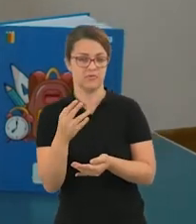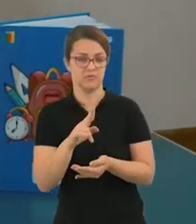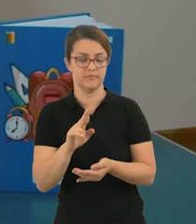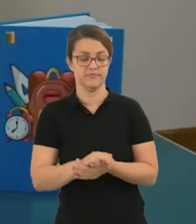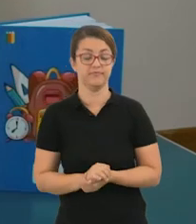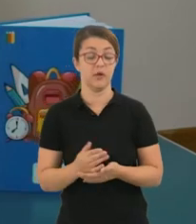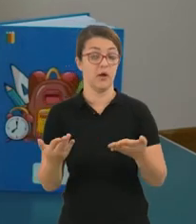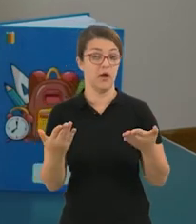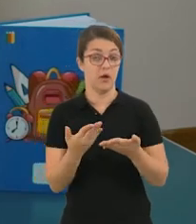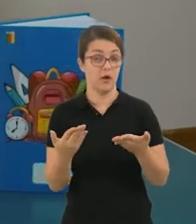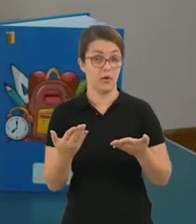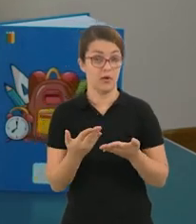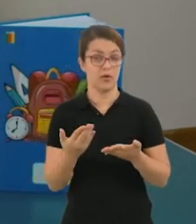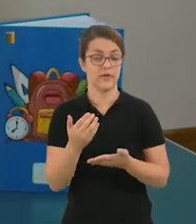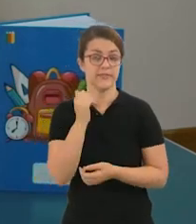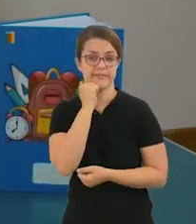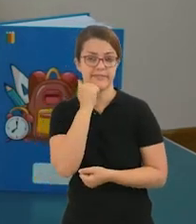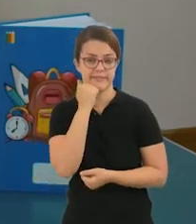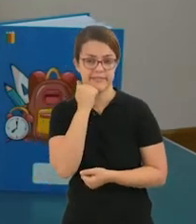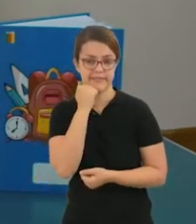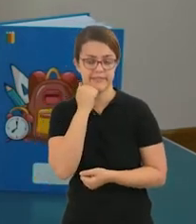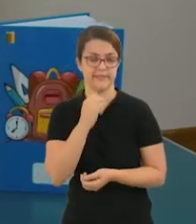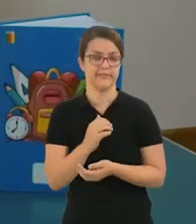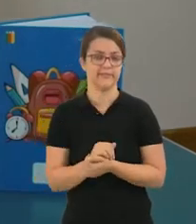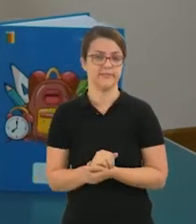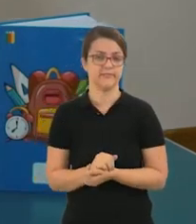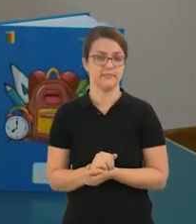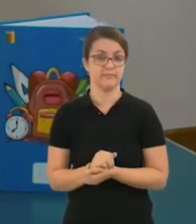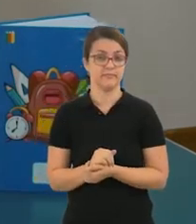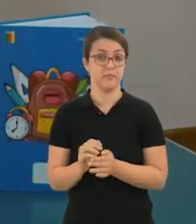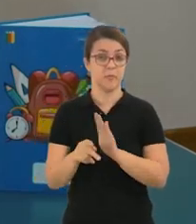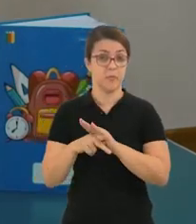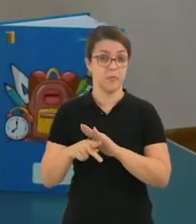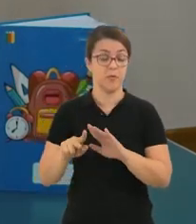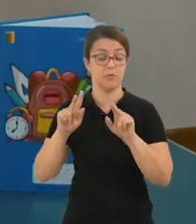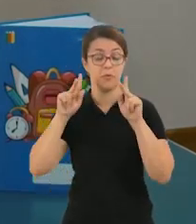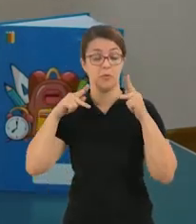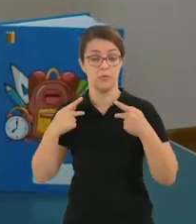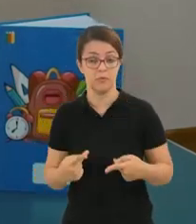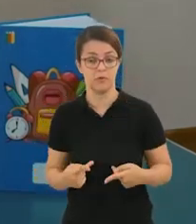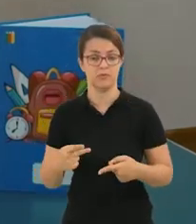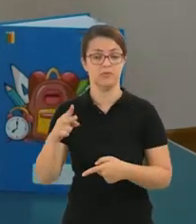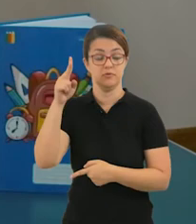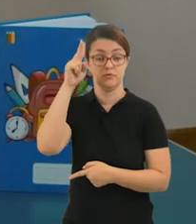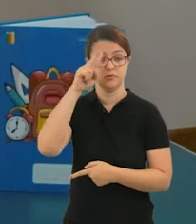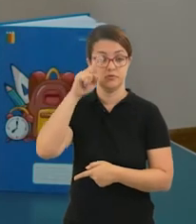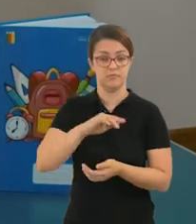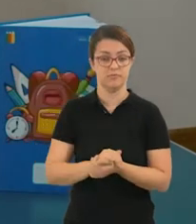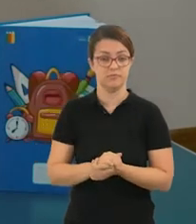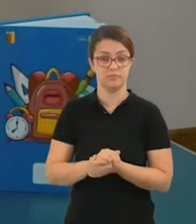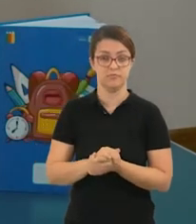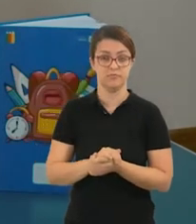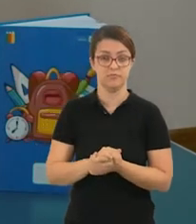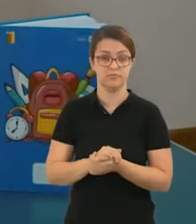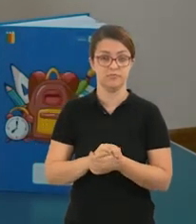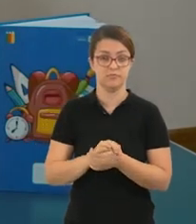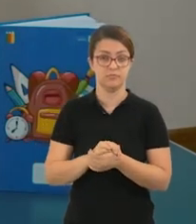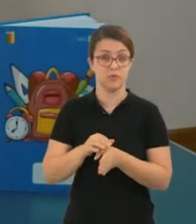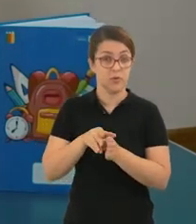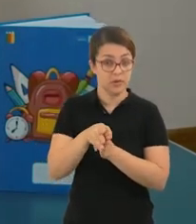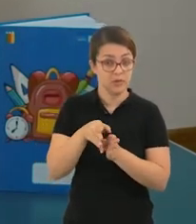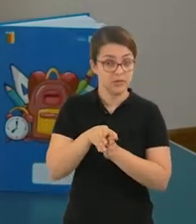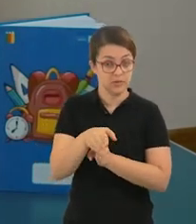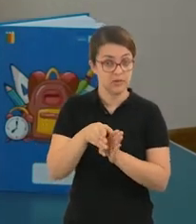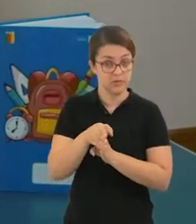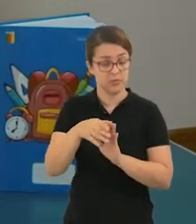Vamos falar um pouco de ciências humanas na parte de história. Siga as orientações e faça o que se pede.